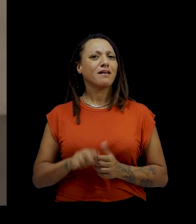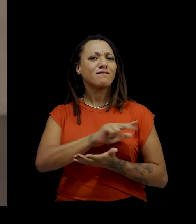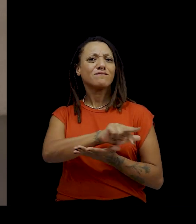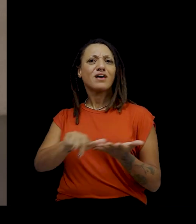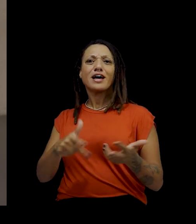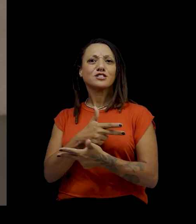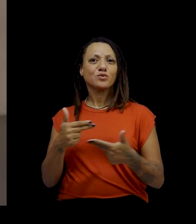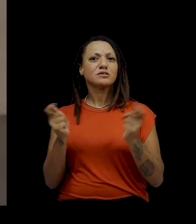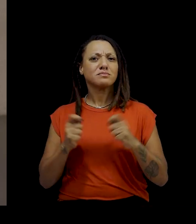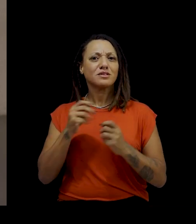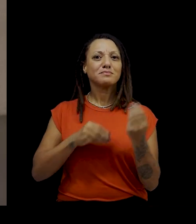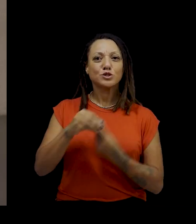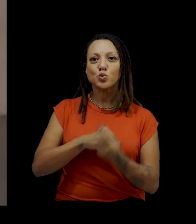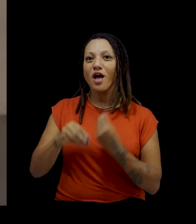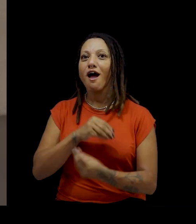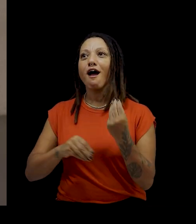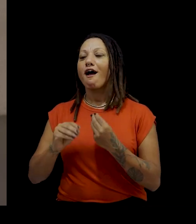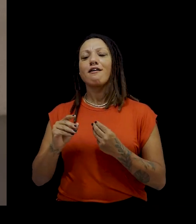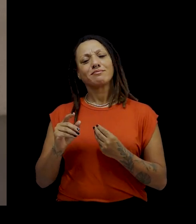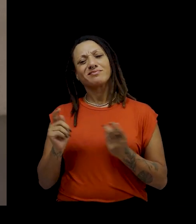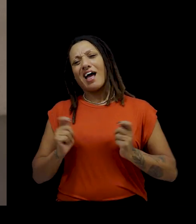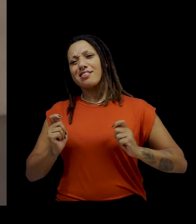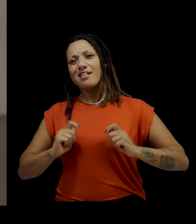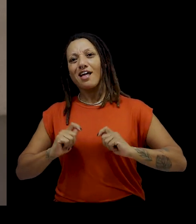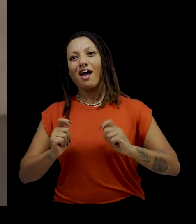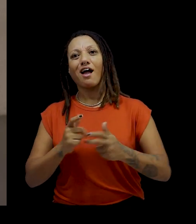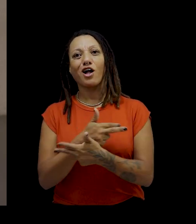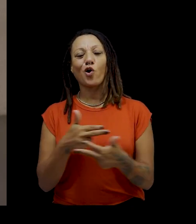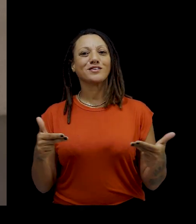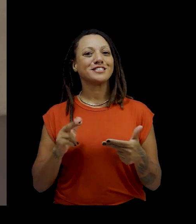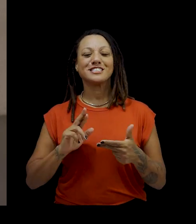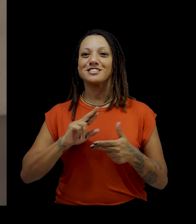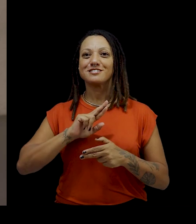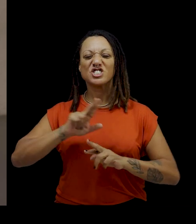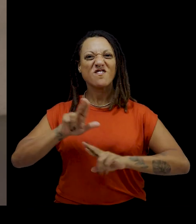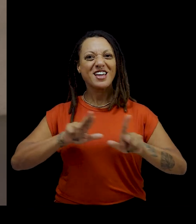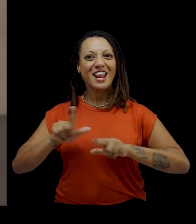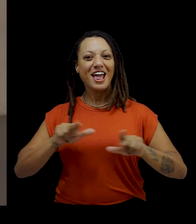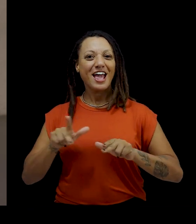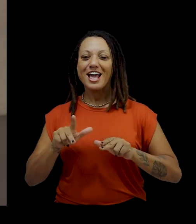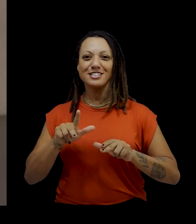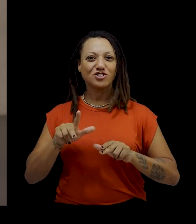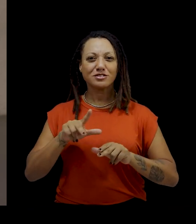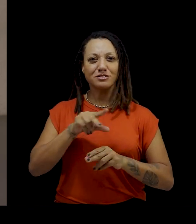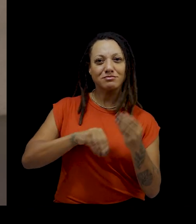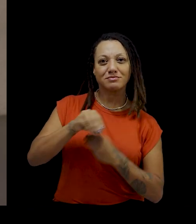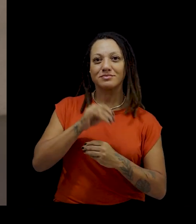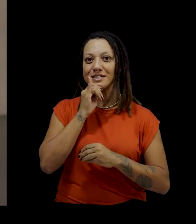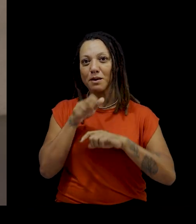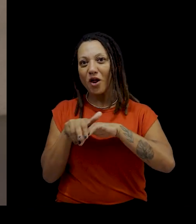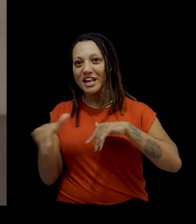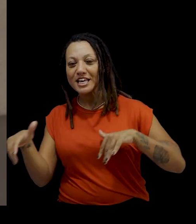experimentais, assim, onde várias coisas podem ser misturadas e tem espaço para coisas de diferentes